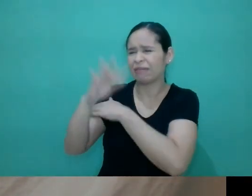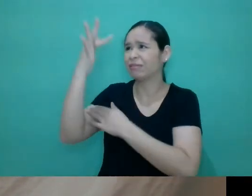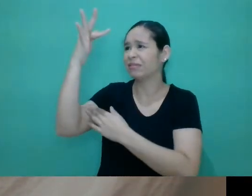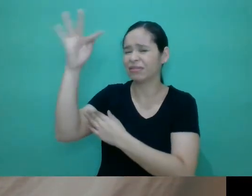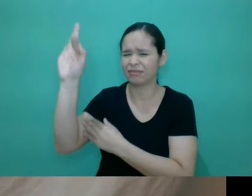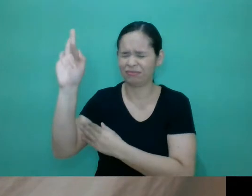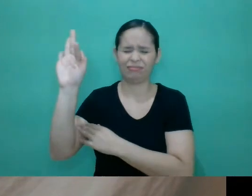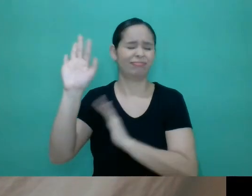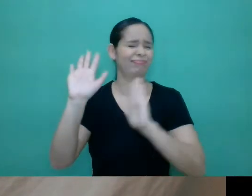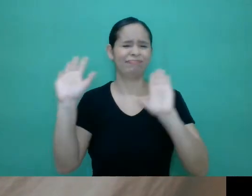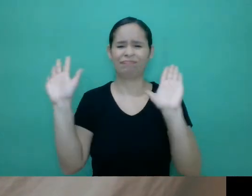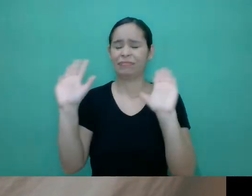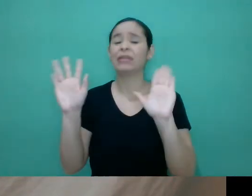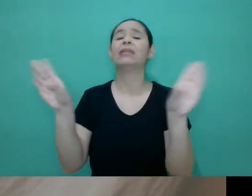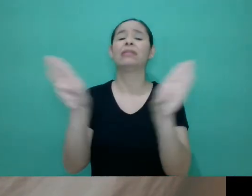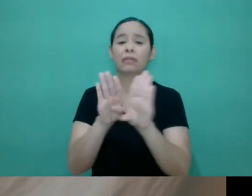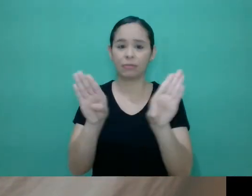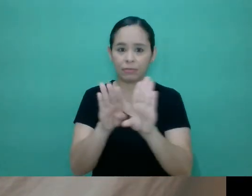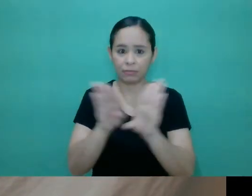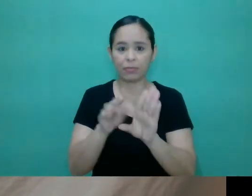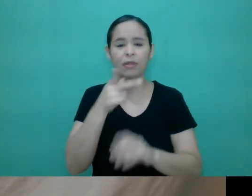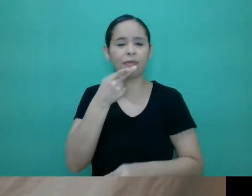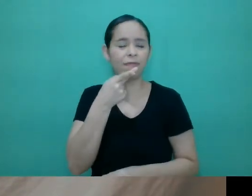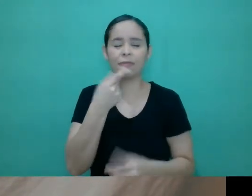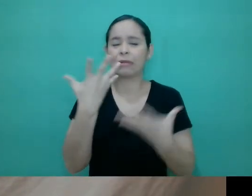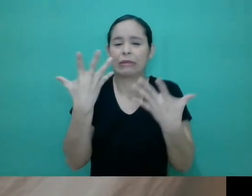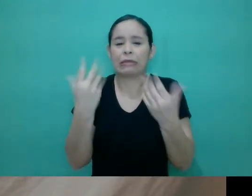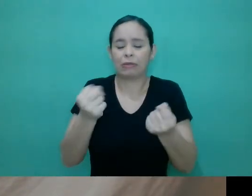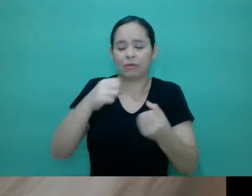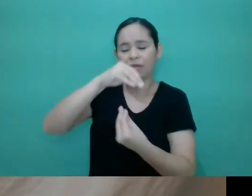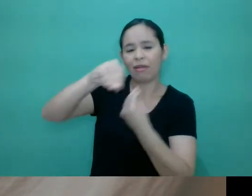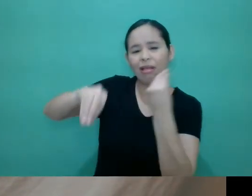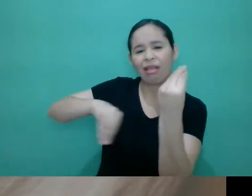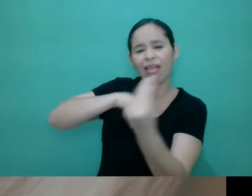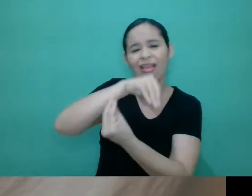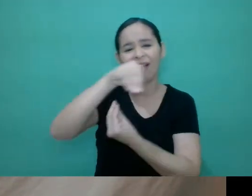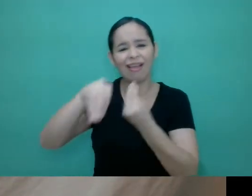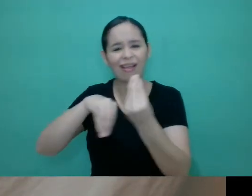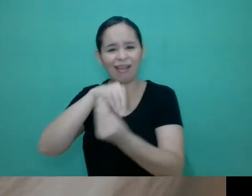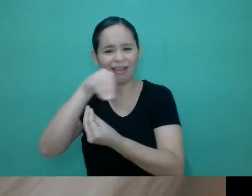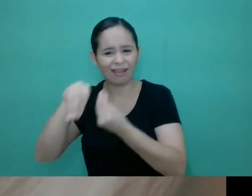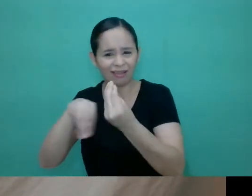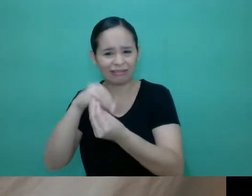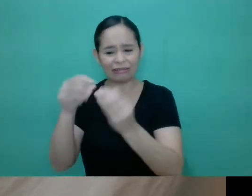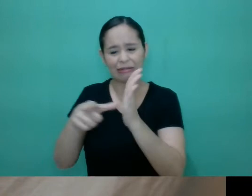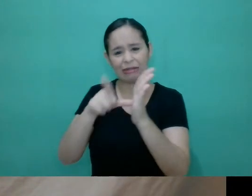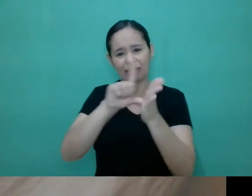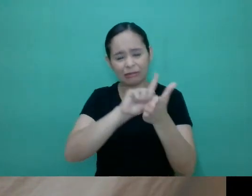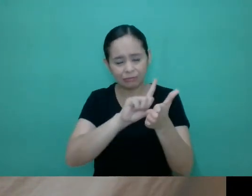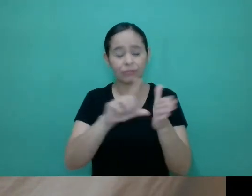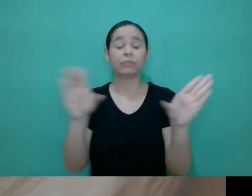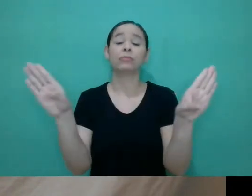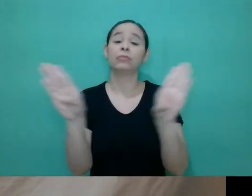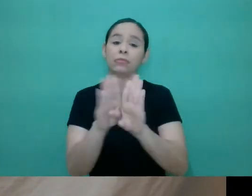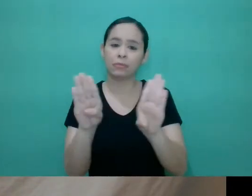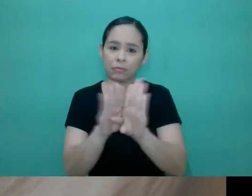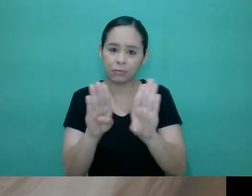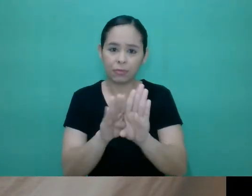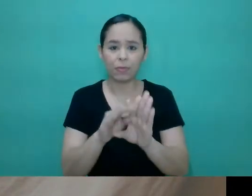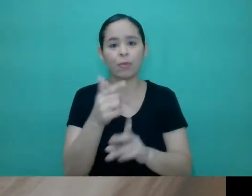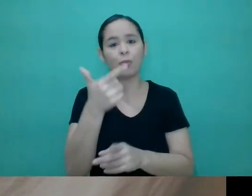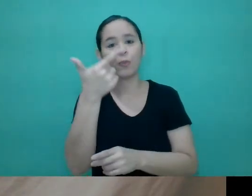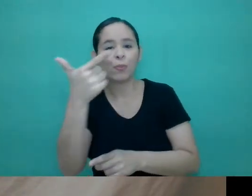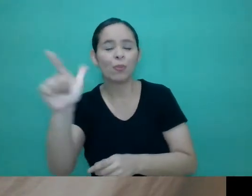Além disso, ele vai criticar as noções de mestiçagem, de criolidade propostas pelos teóricos antilhanos. Inclusive, um dos